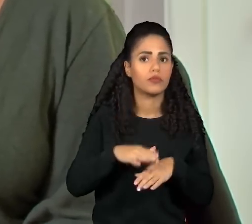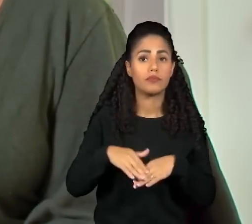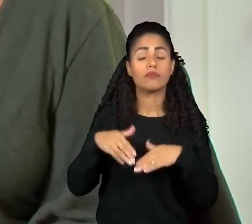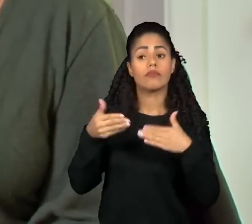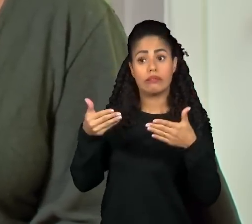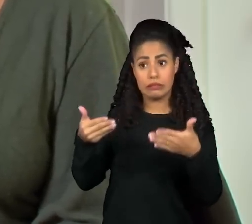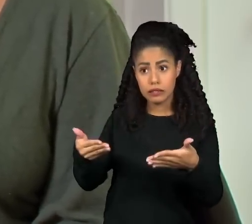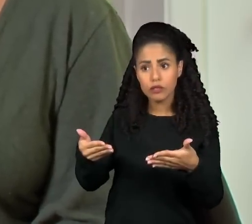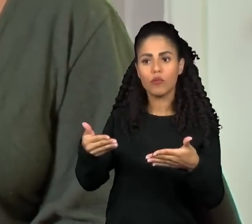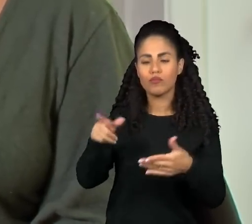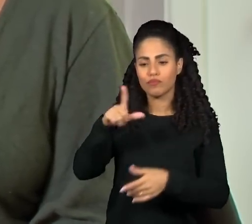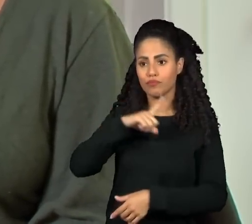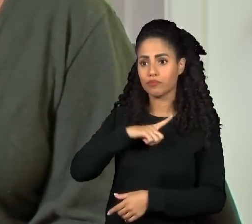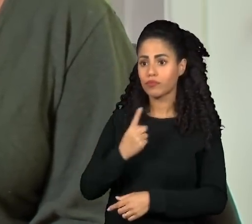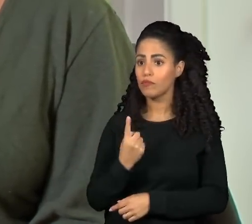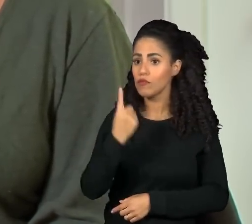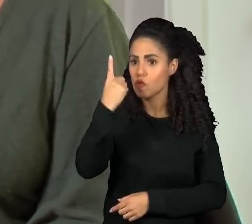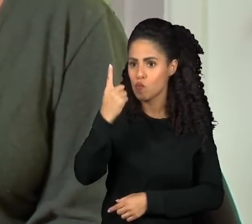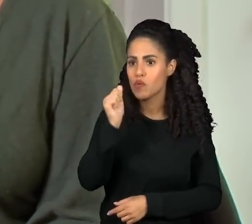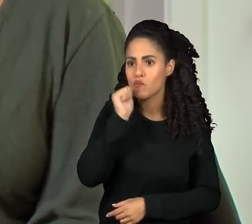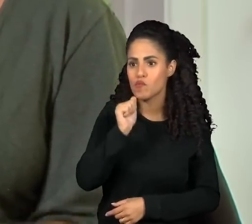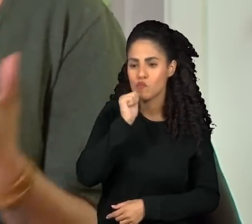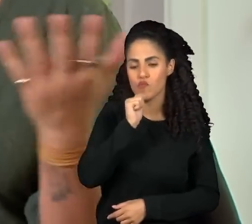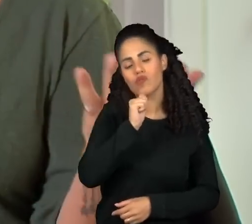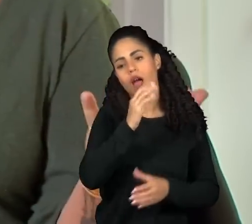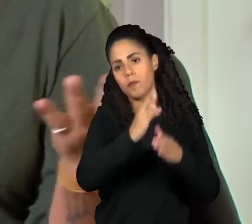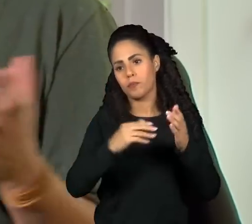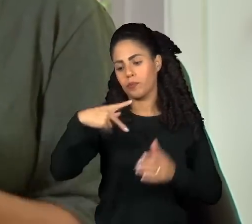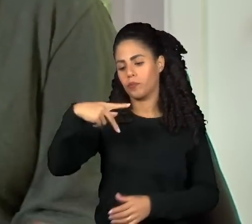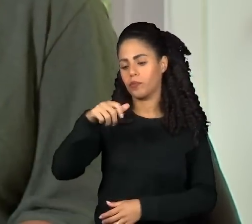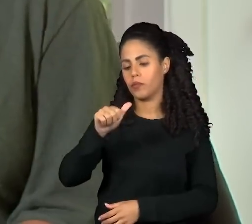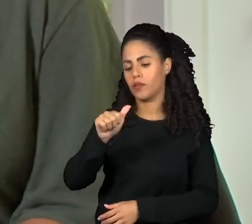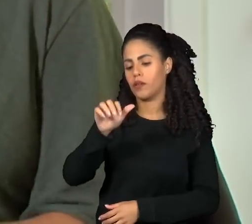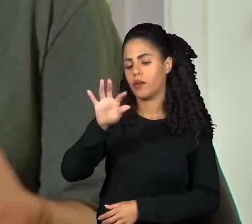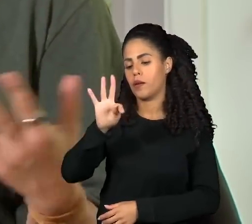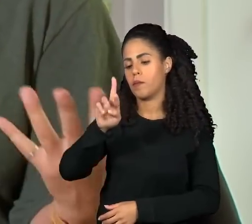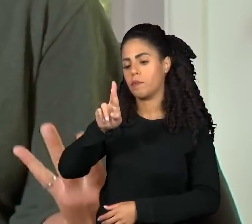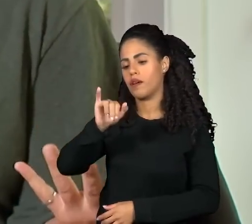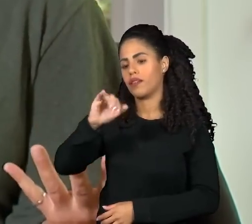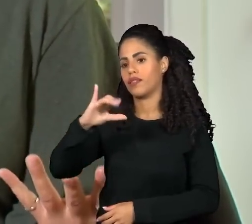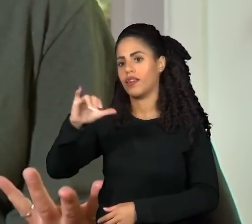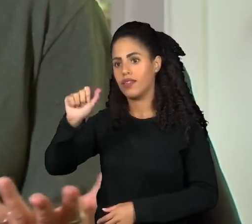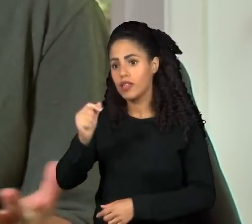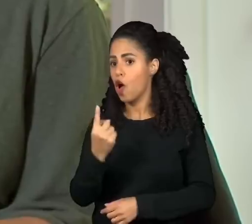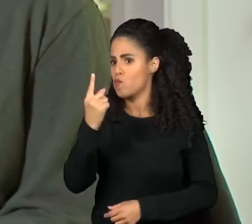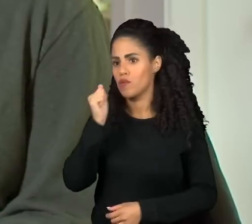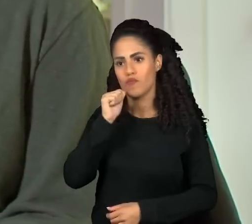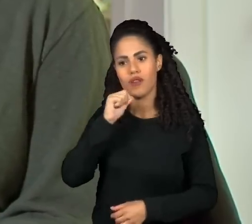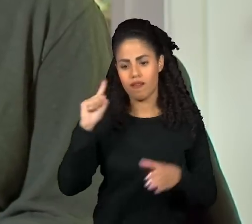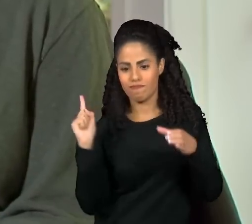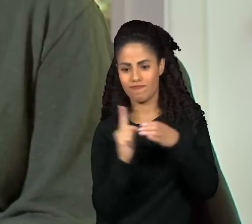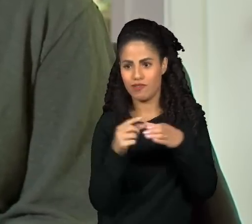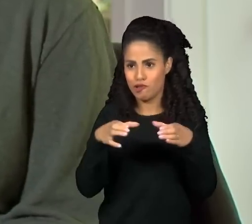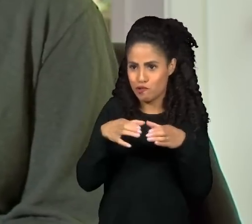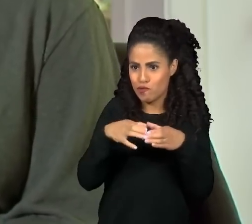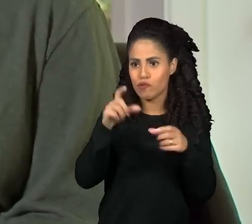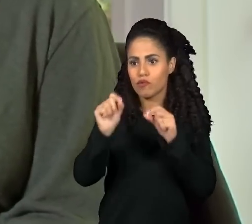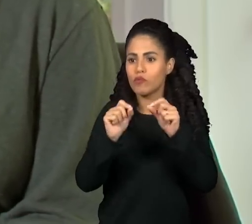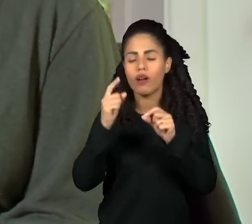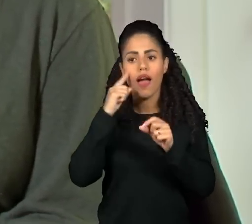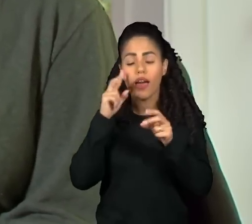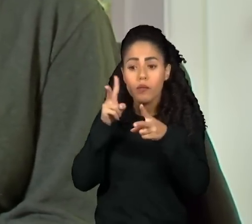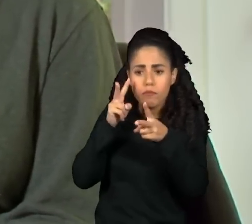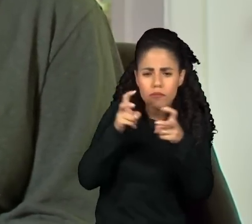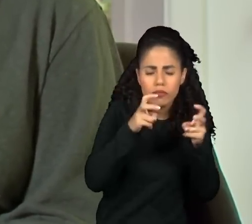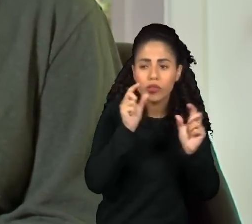uma das personagens, que é a Patrícia Médici, né, ela criou o maior banco de informações sobre a anta no mundo,